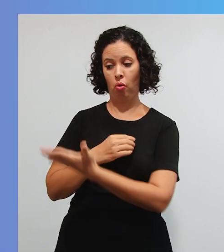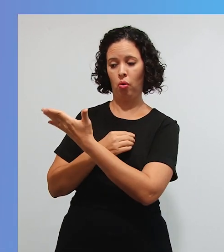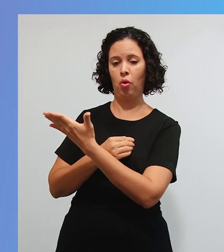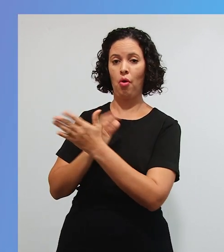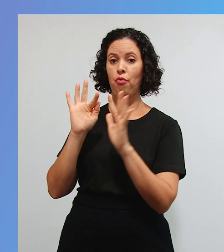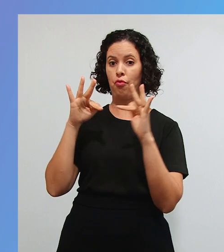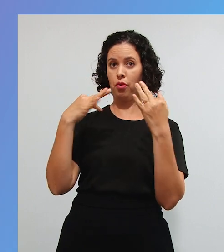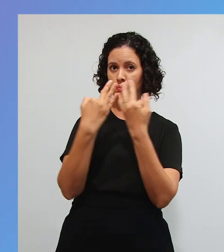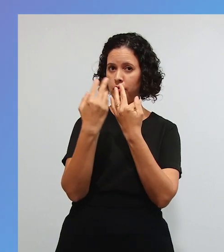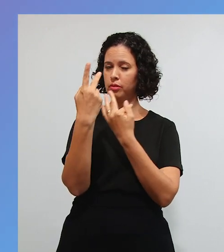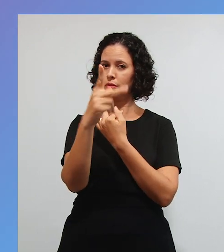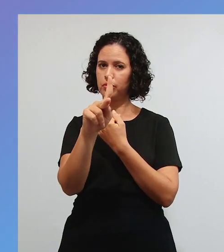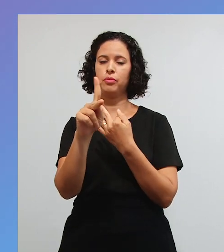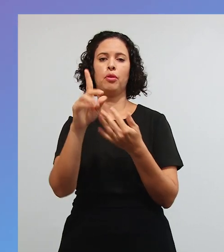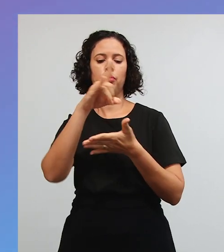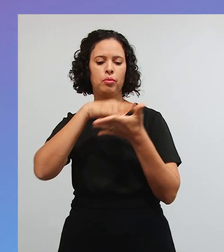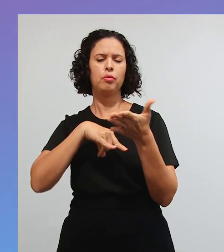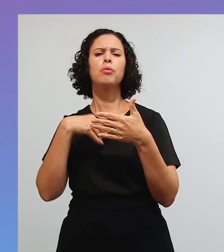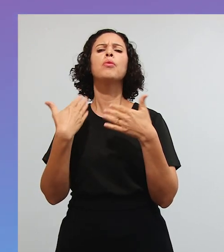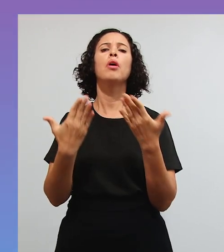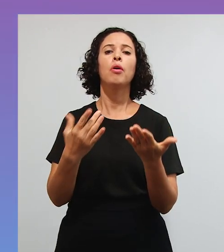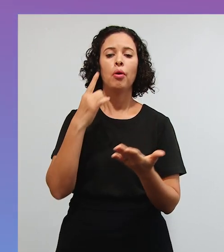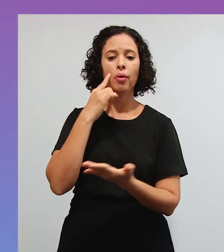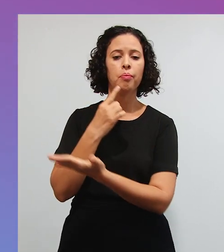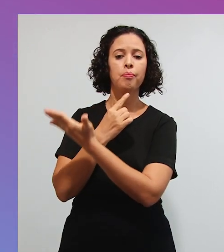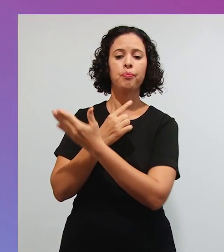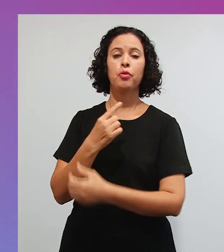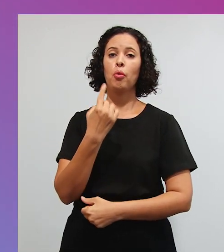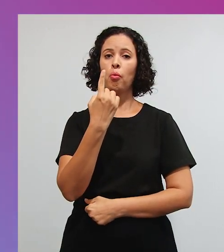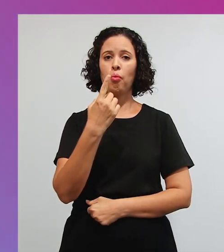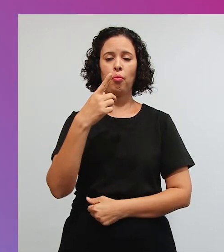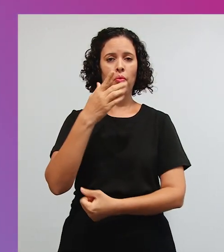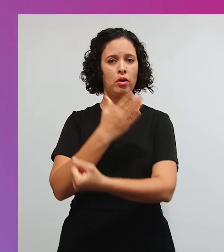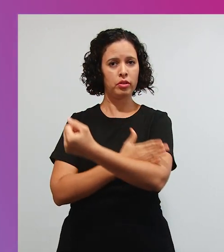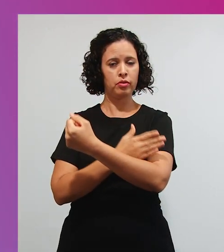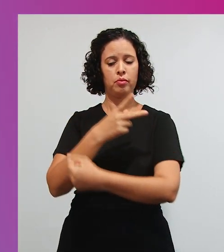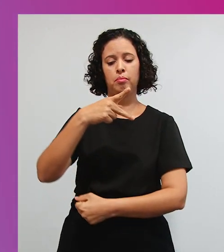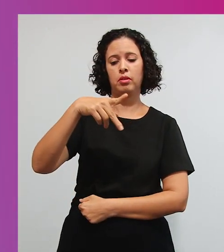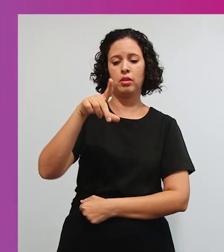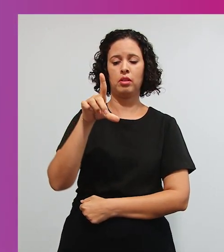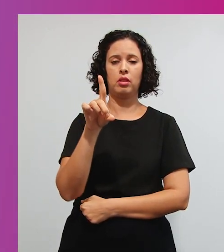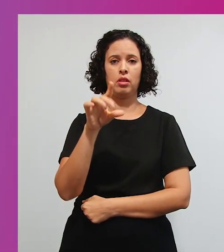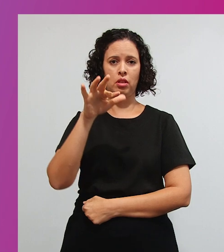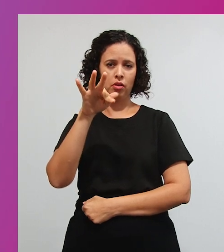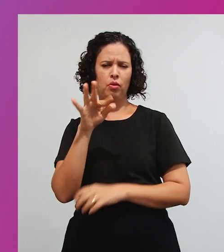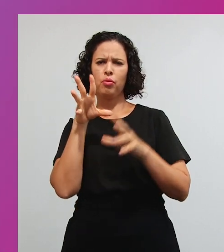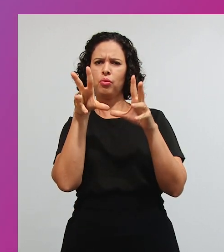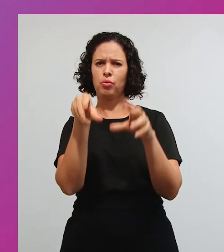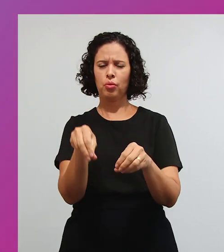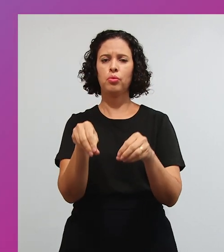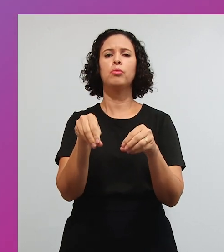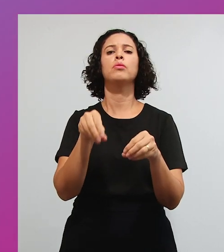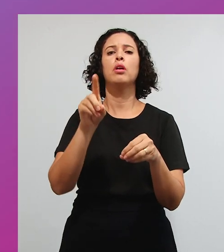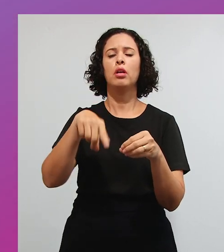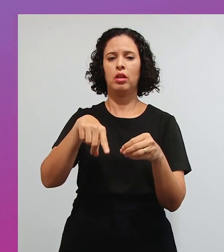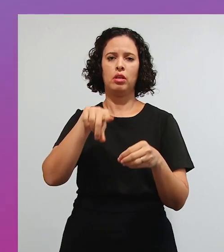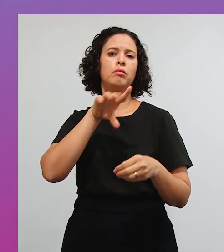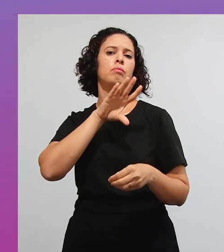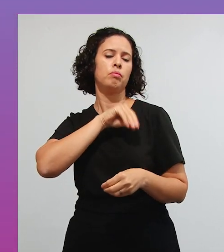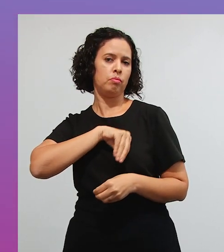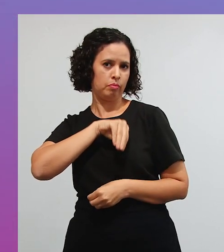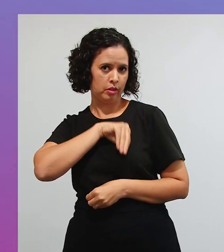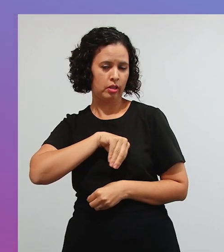Documentação dos demais membros do grupo familiar. Um arquivo PDF único com todos os documentos de comprovação de